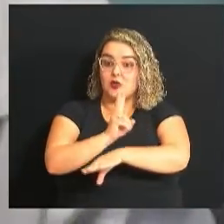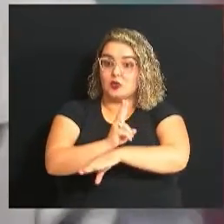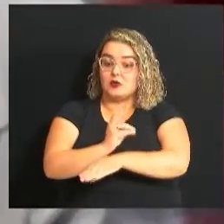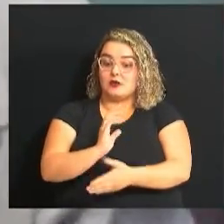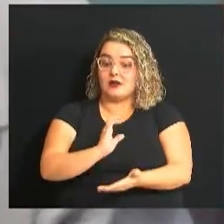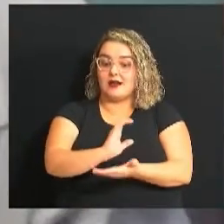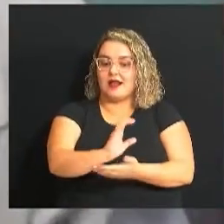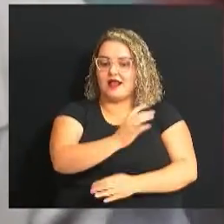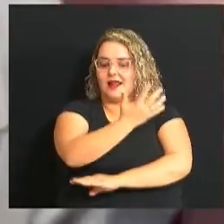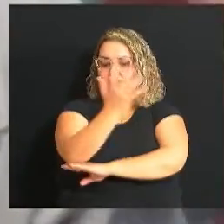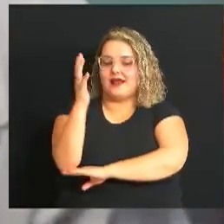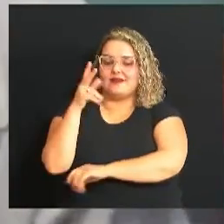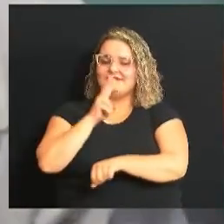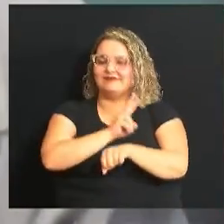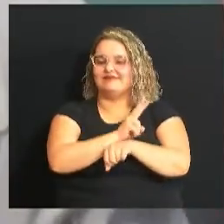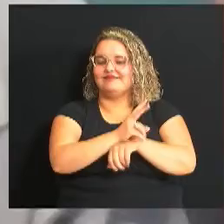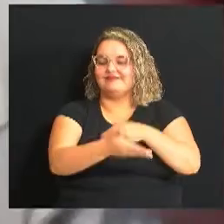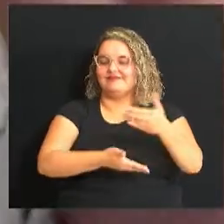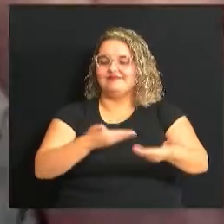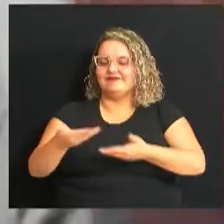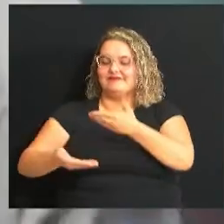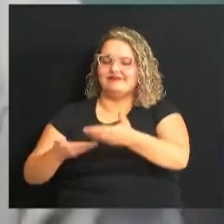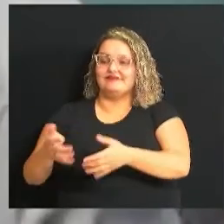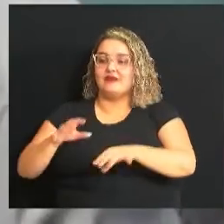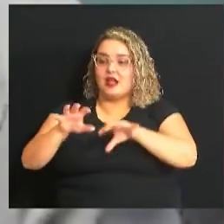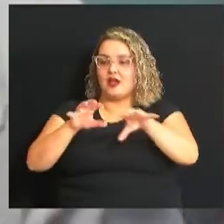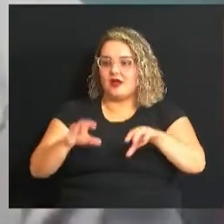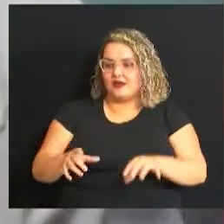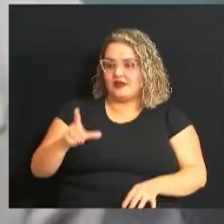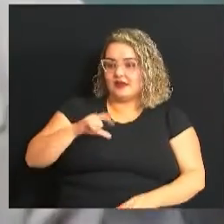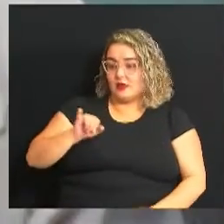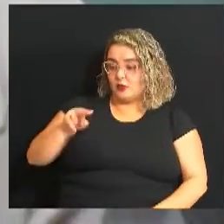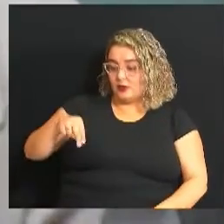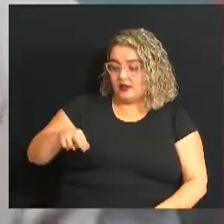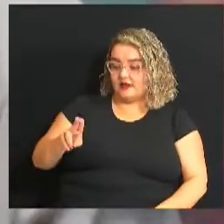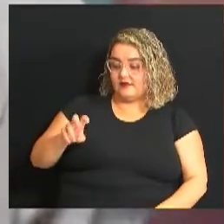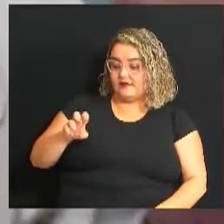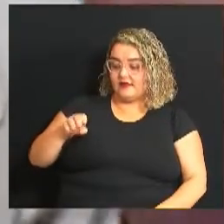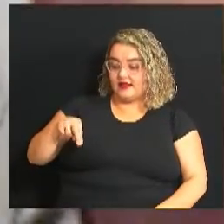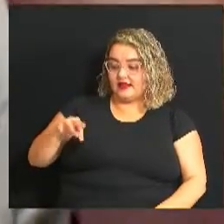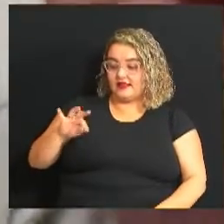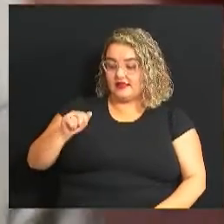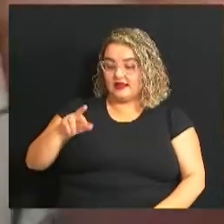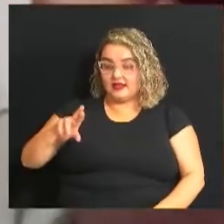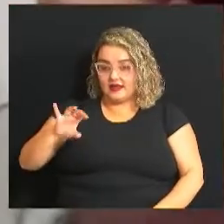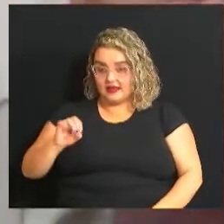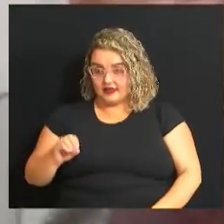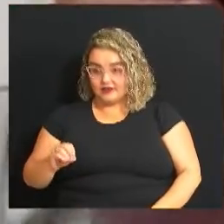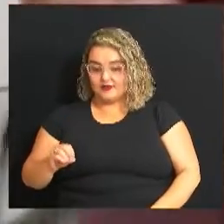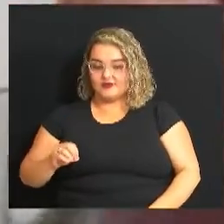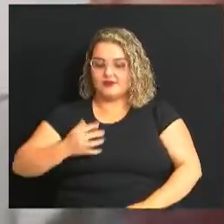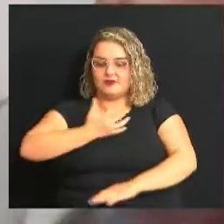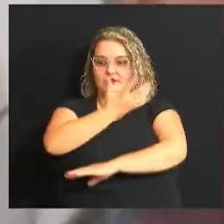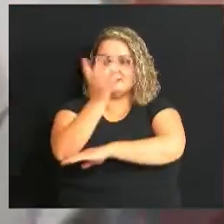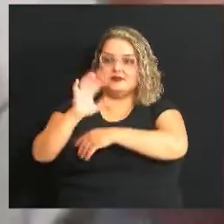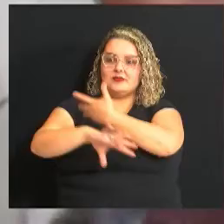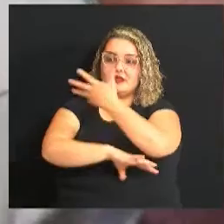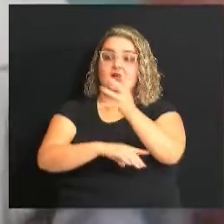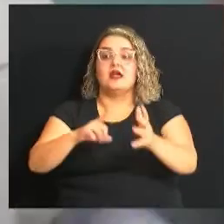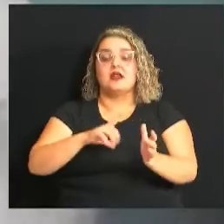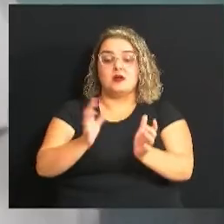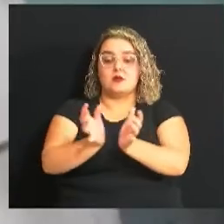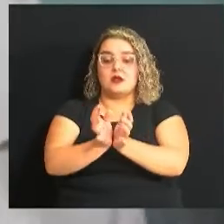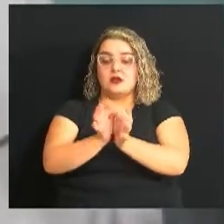eu falei lá no comecinho, o mapeamento, né? O inventário da arborização. Tem uma equipe especializada para cuidar